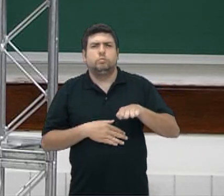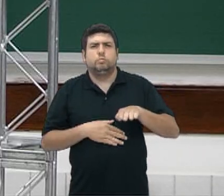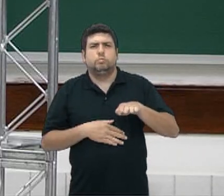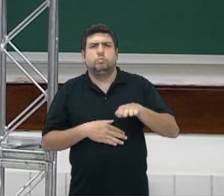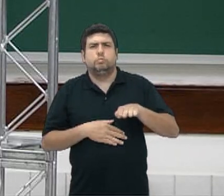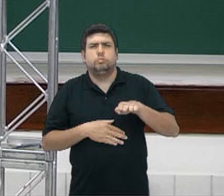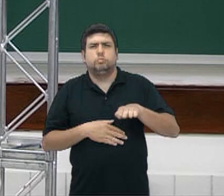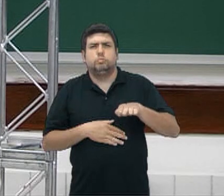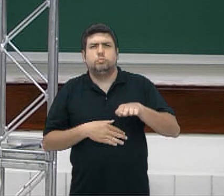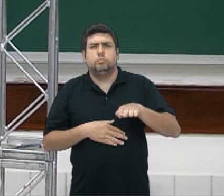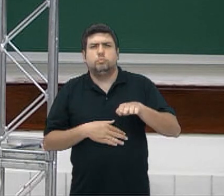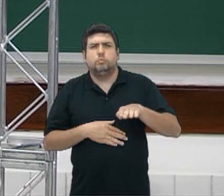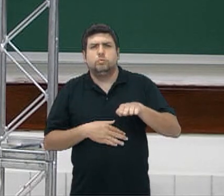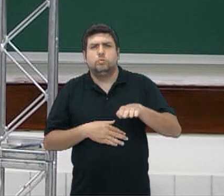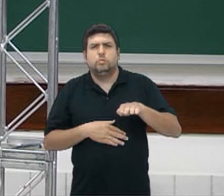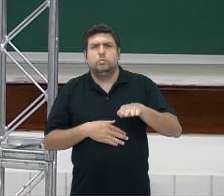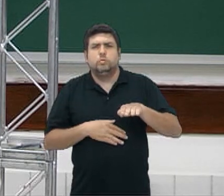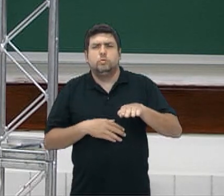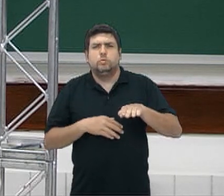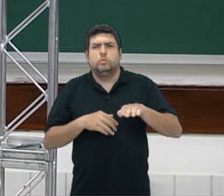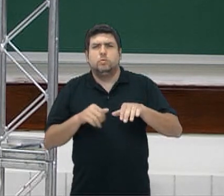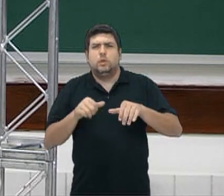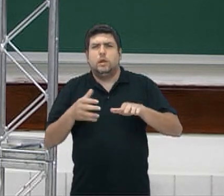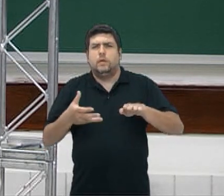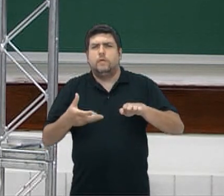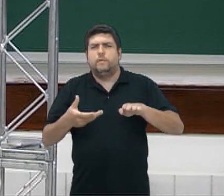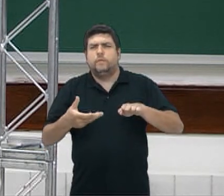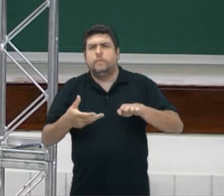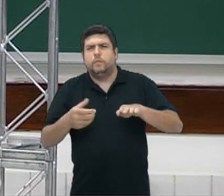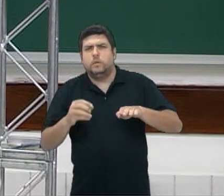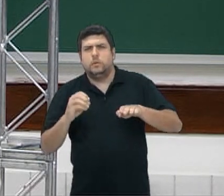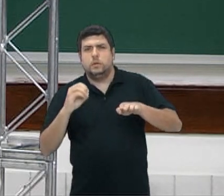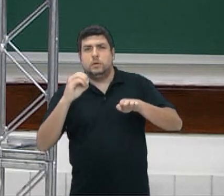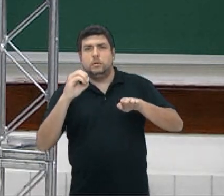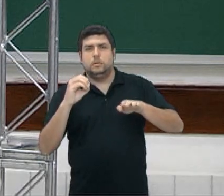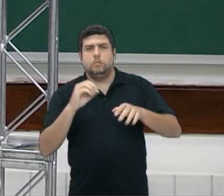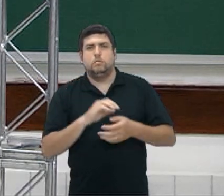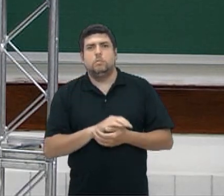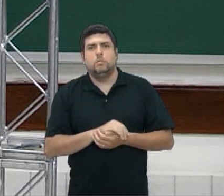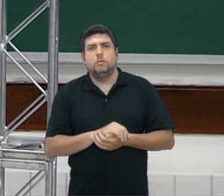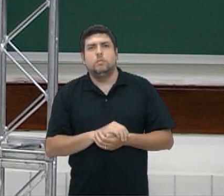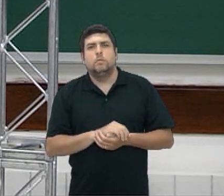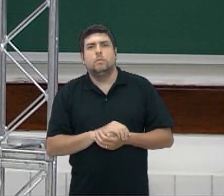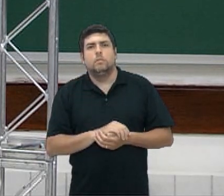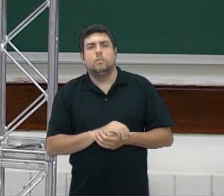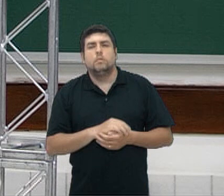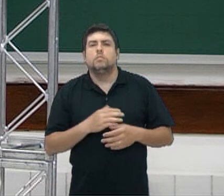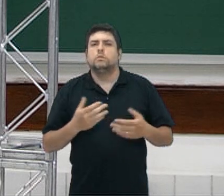isso aqui, a maioria dos alunos tem um problema sério. Gente, vamos entender o seguinte.